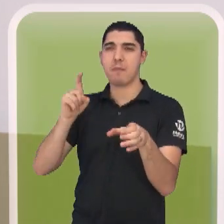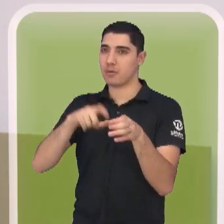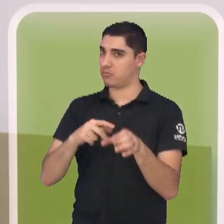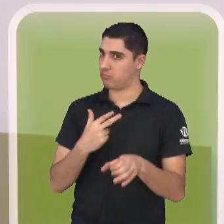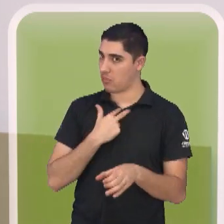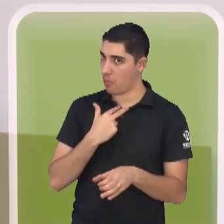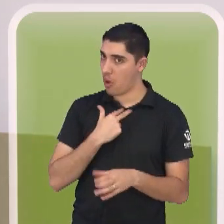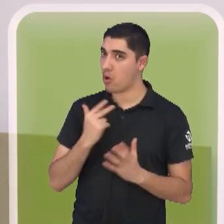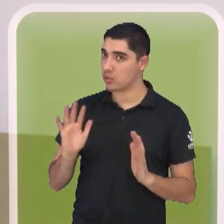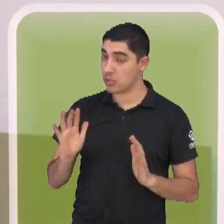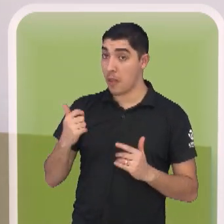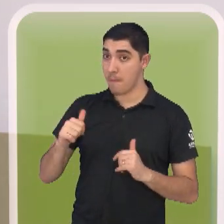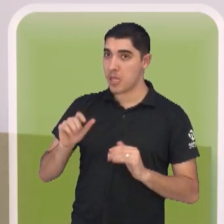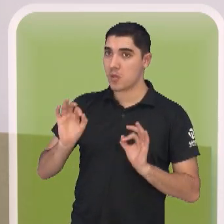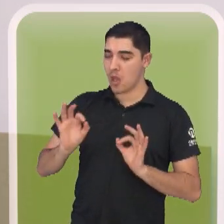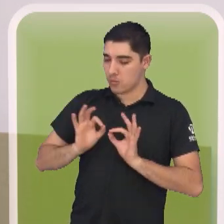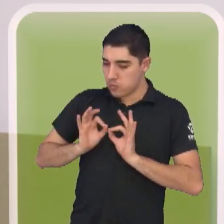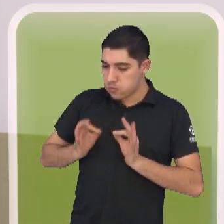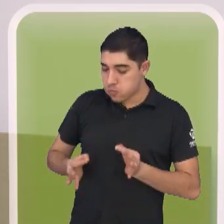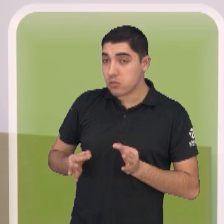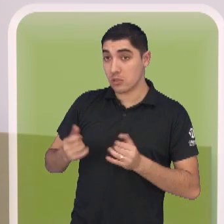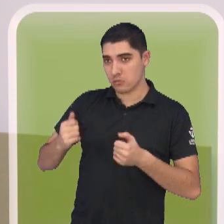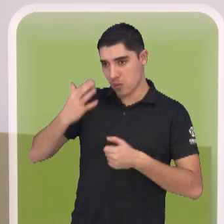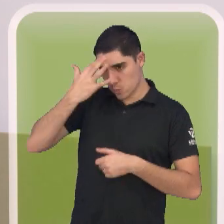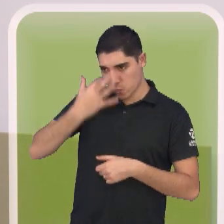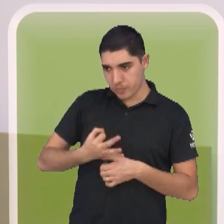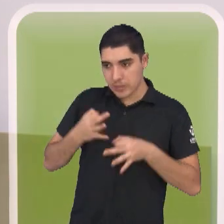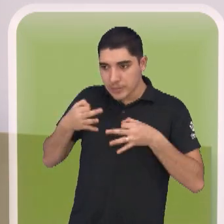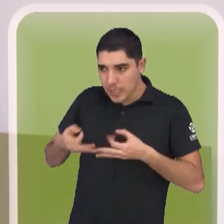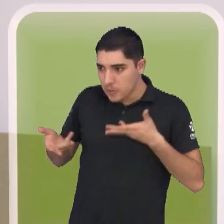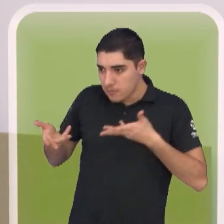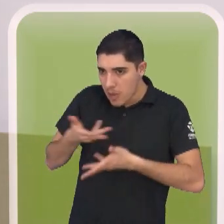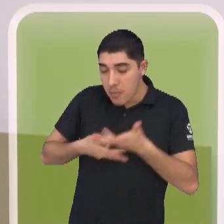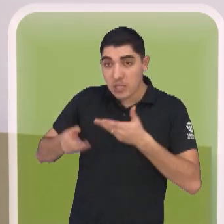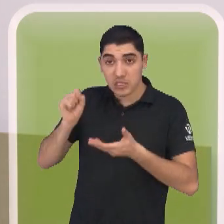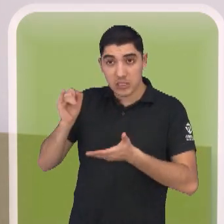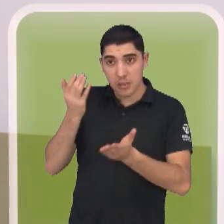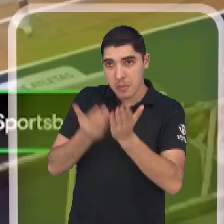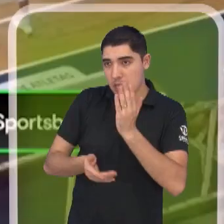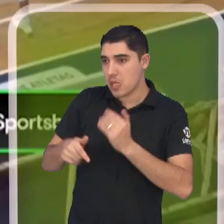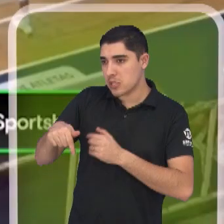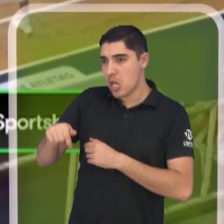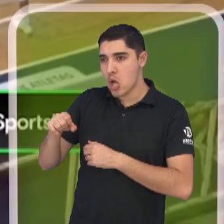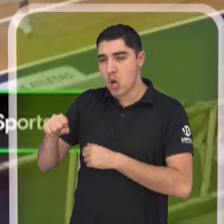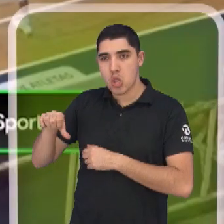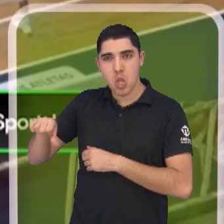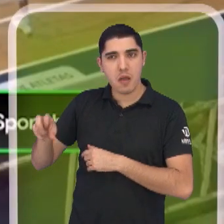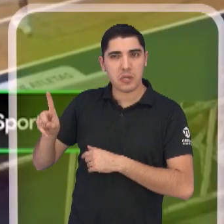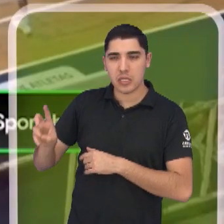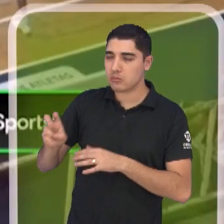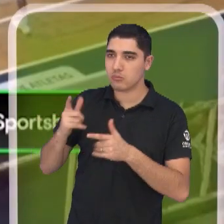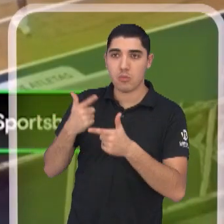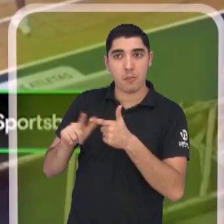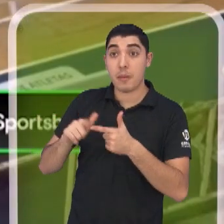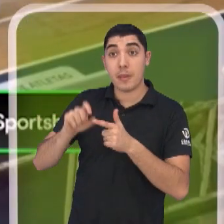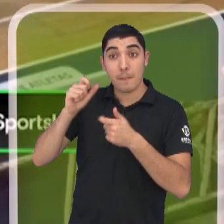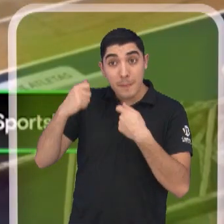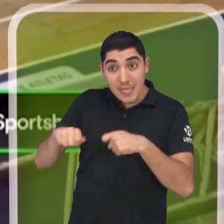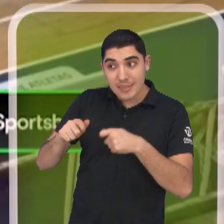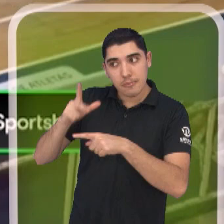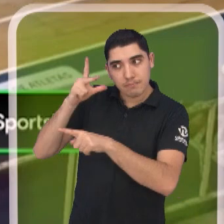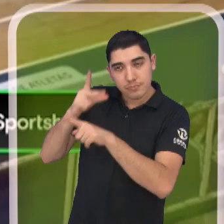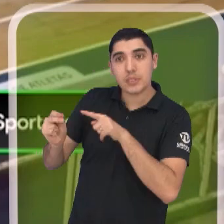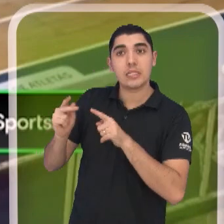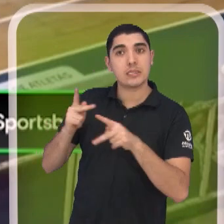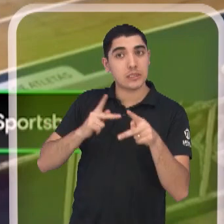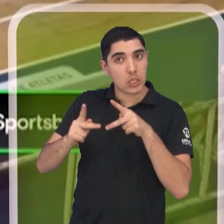é tem tratar o jogo com seriedade se eles perderam 7 8 9 15 se não ganharam Não interessa para São José São José